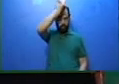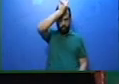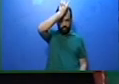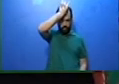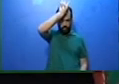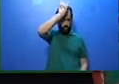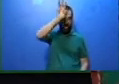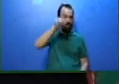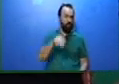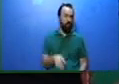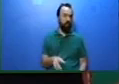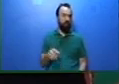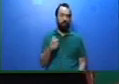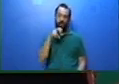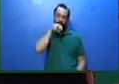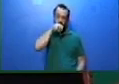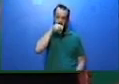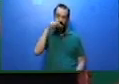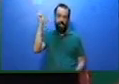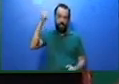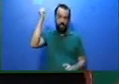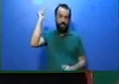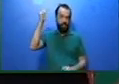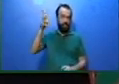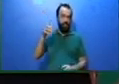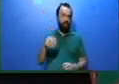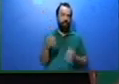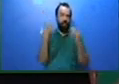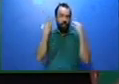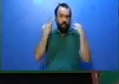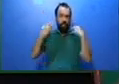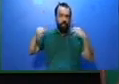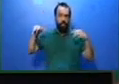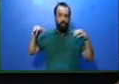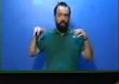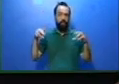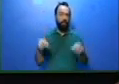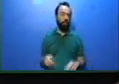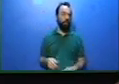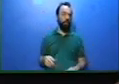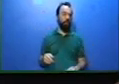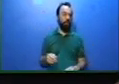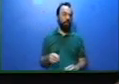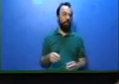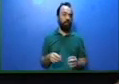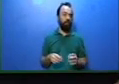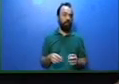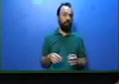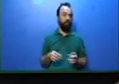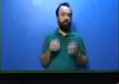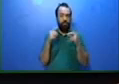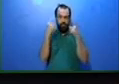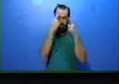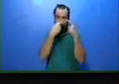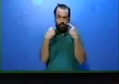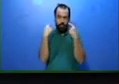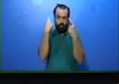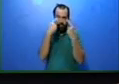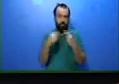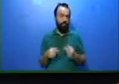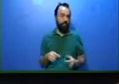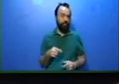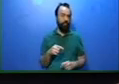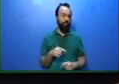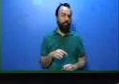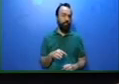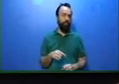O Cebolinha, a Mônica, a Magali. Vamos olhar as expressões faciais do rostinho deles, ó. Estão com